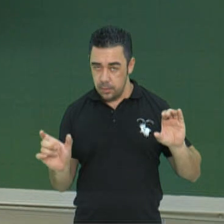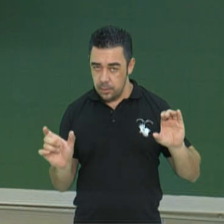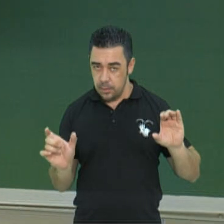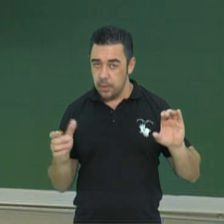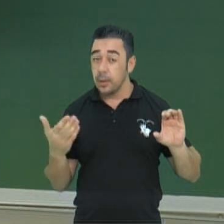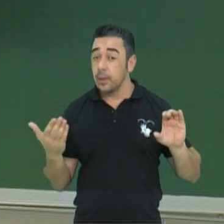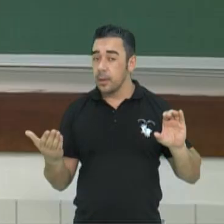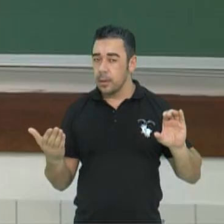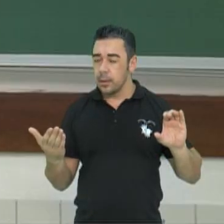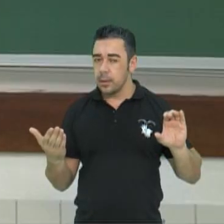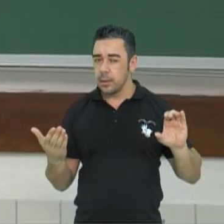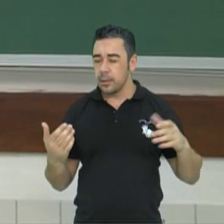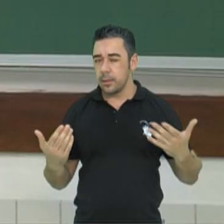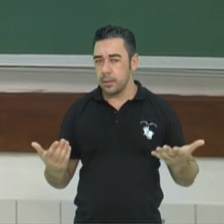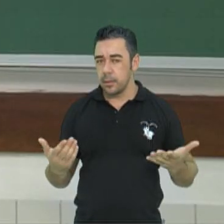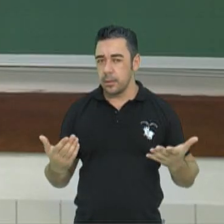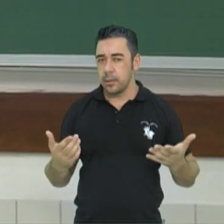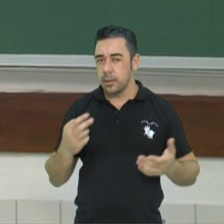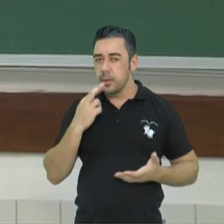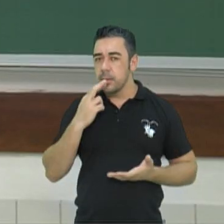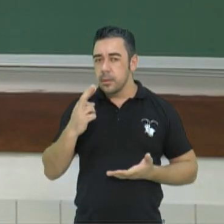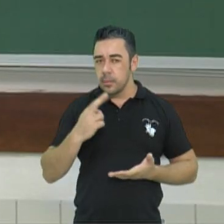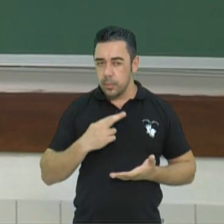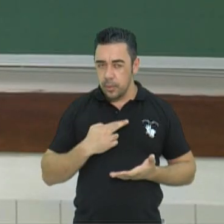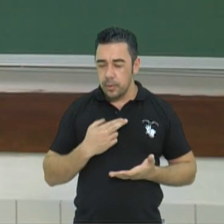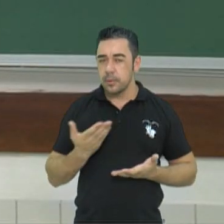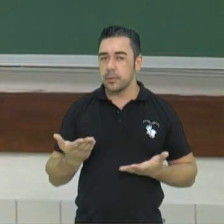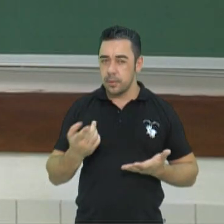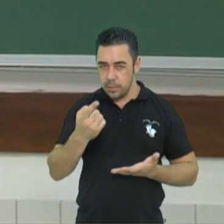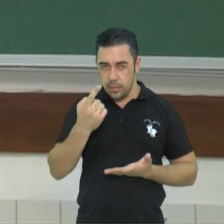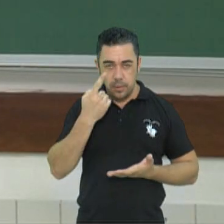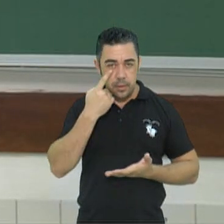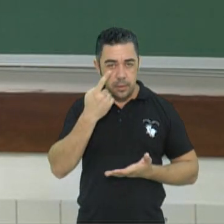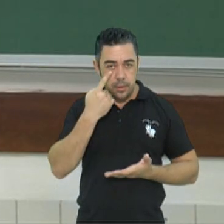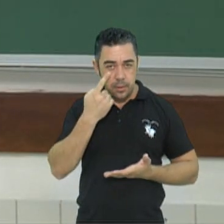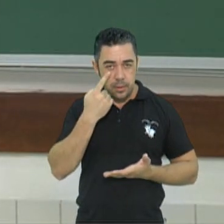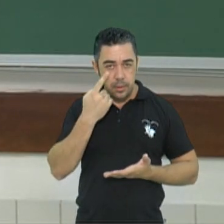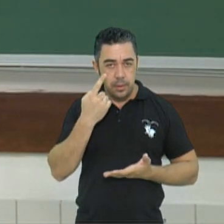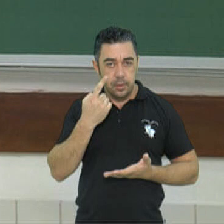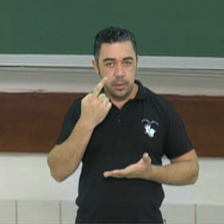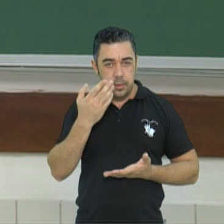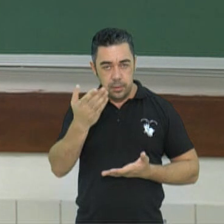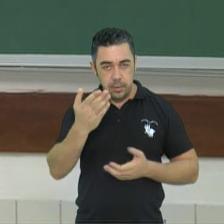Márquez. Então, chegou a hora de vocês